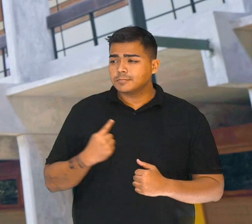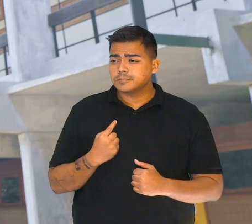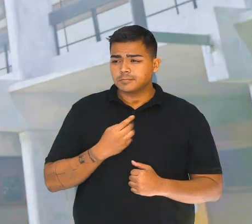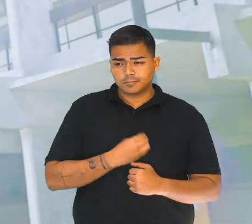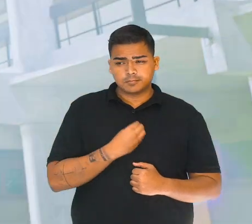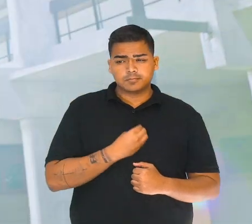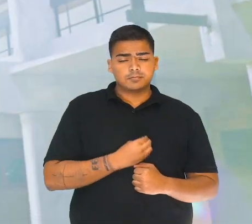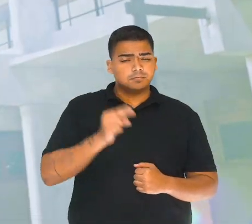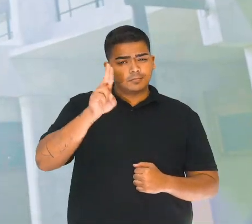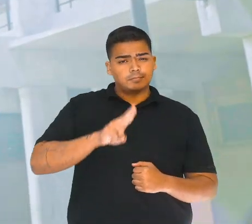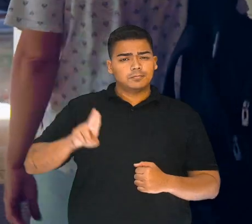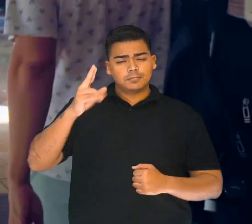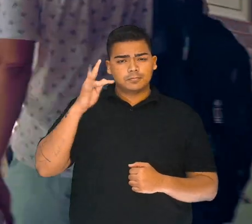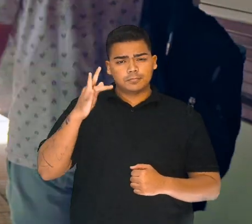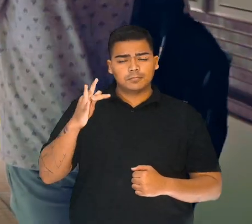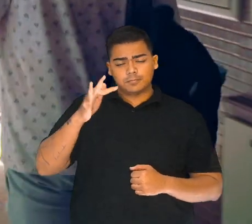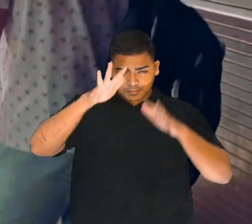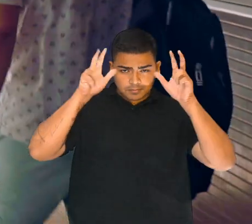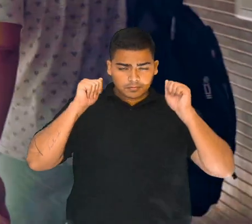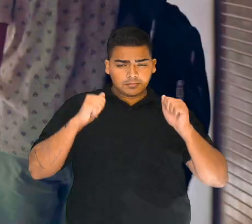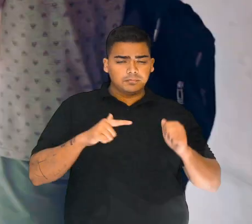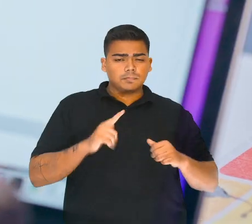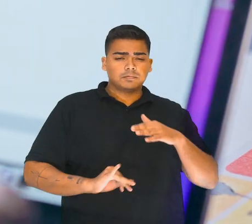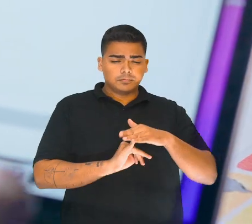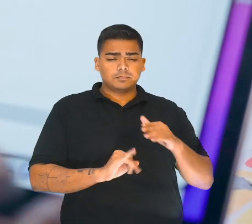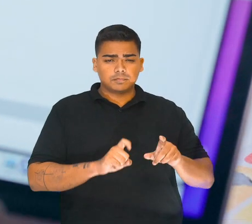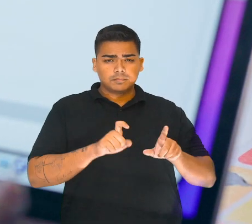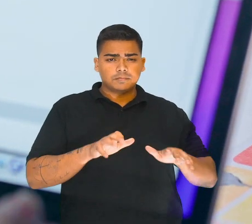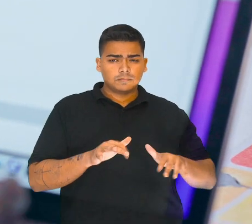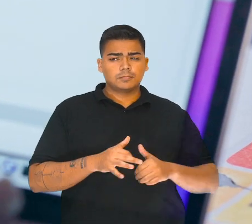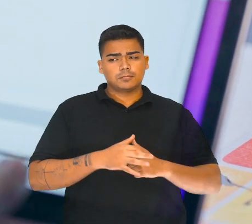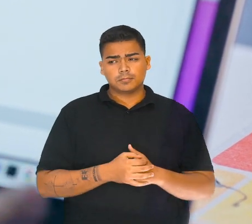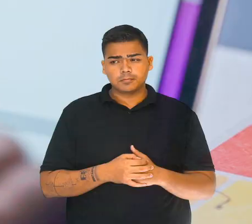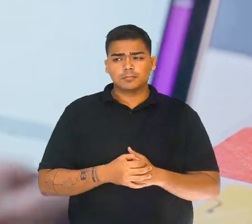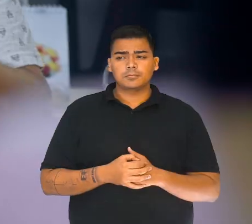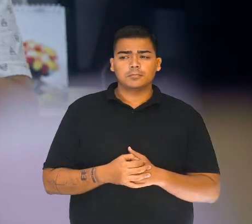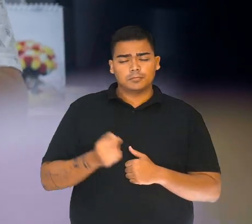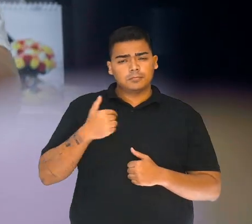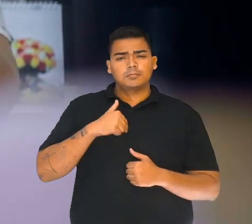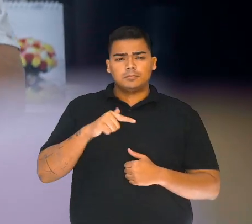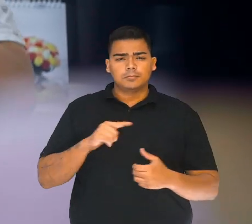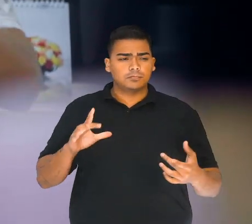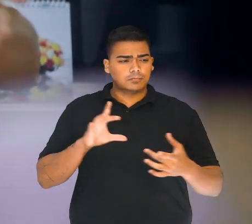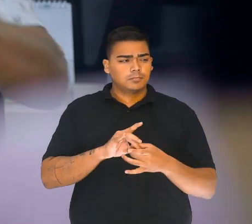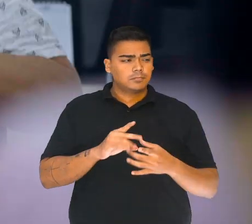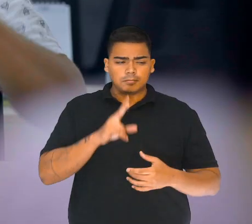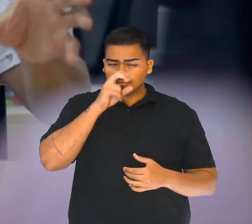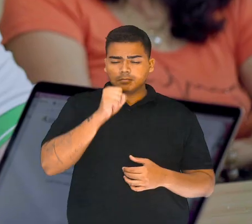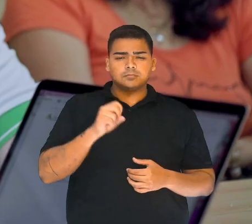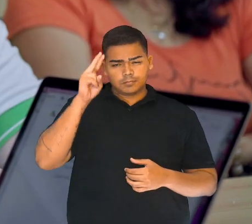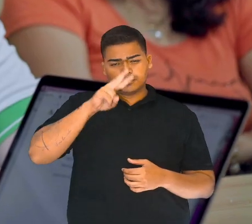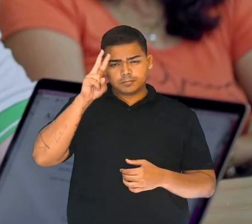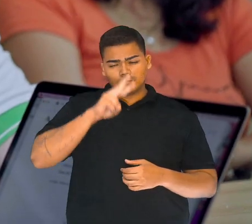Nós estamos aqui na Universidade Federal do Amazonas, eu sou do Instituto de Computação. E o Instituto de Computação, ele tem uma ligação muito